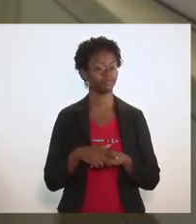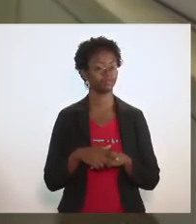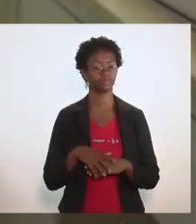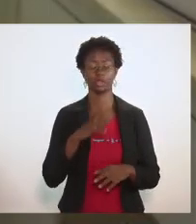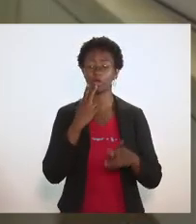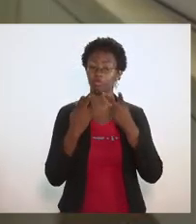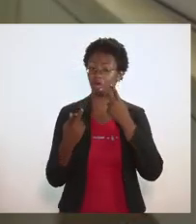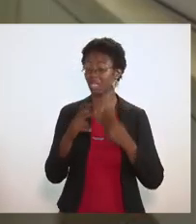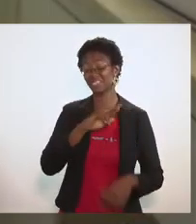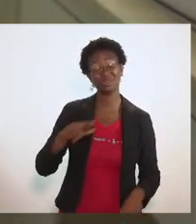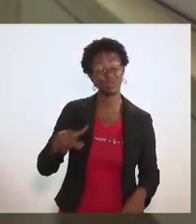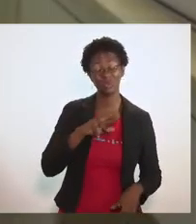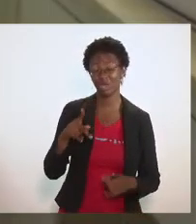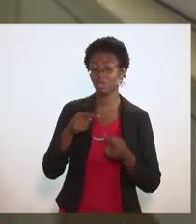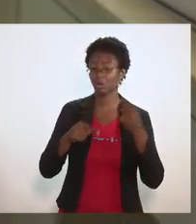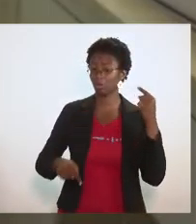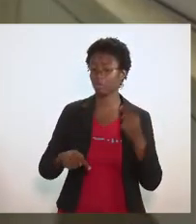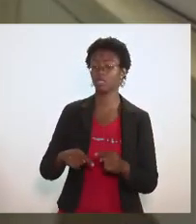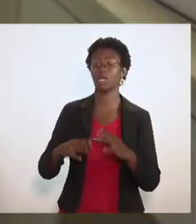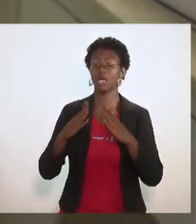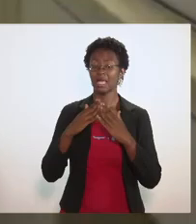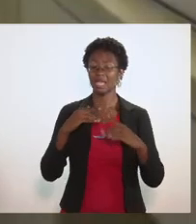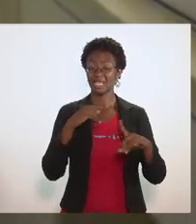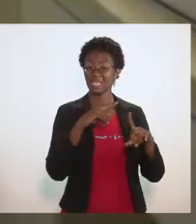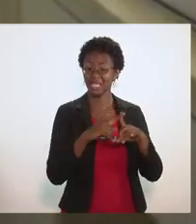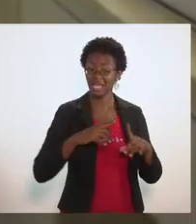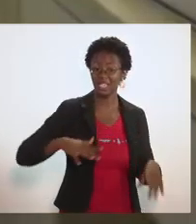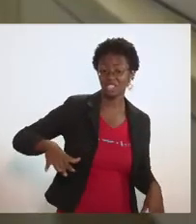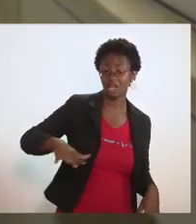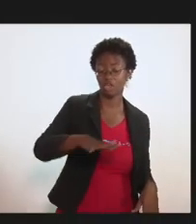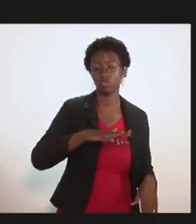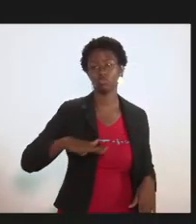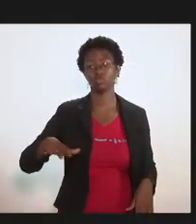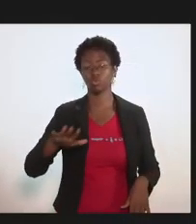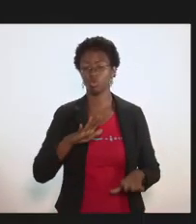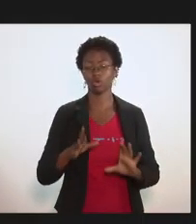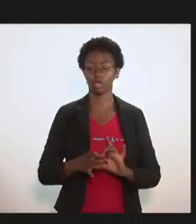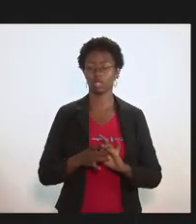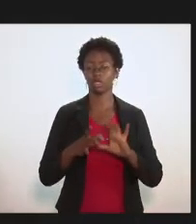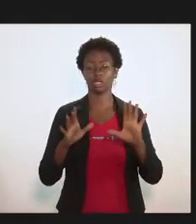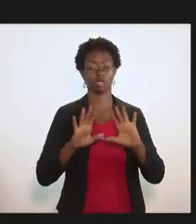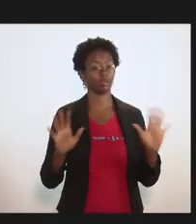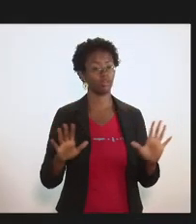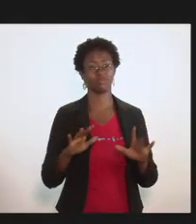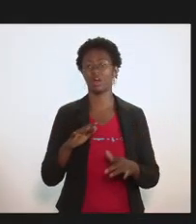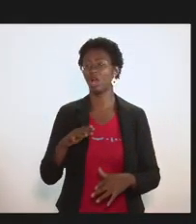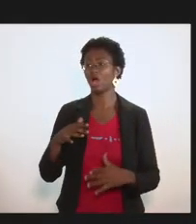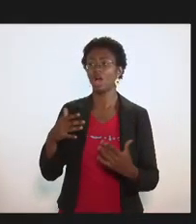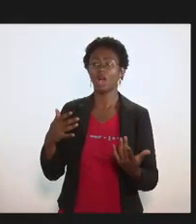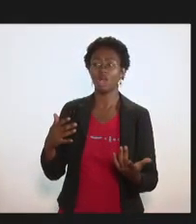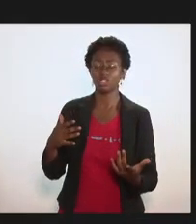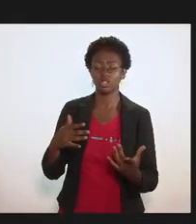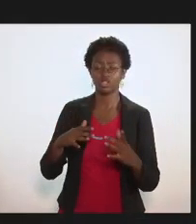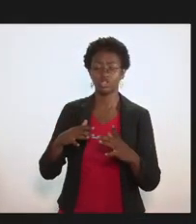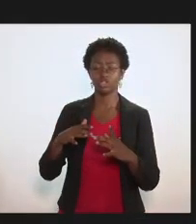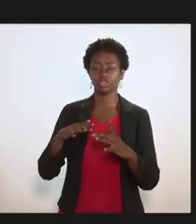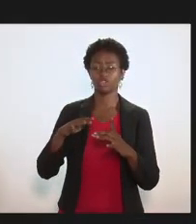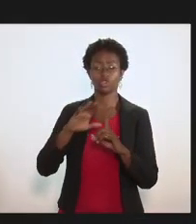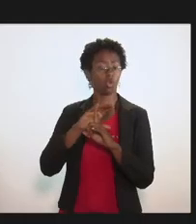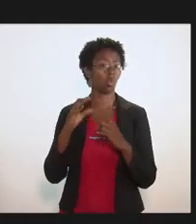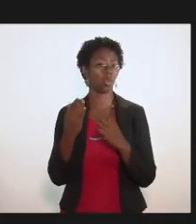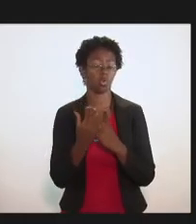de passar para o deputado Carlos Mink, não é para discutir fundamento, né? O que é que diz a emenda aditiva 1?